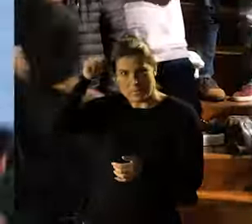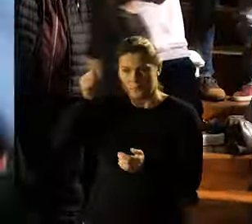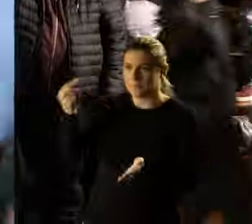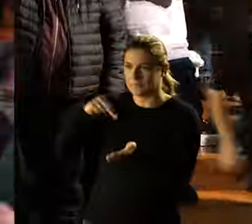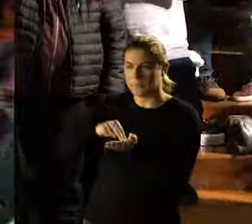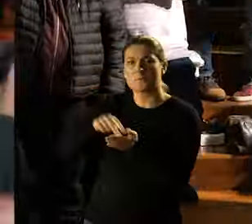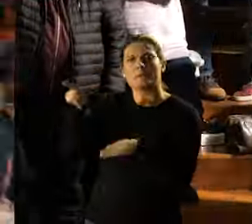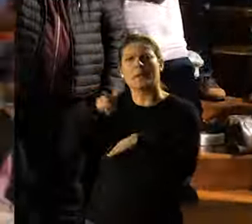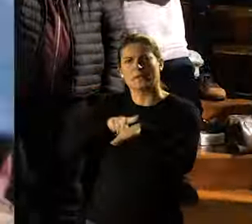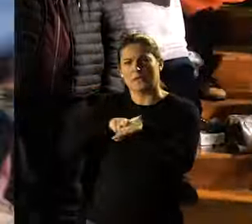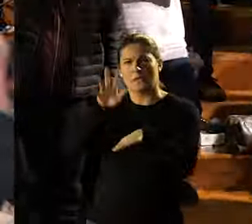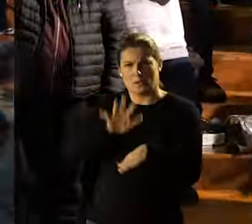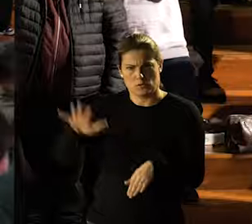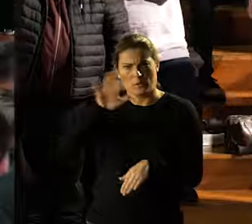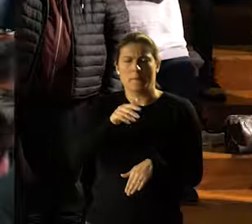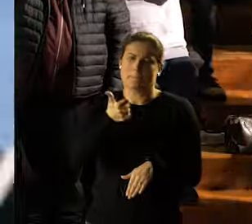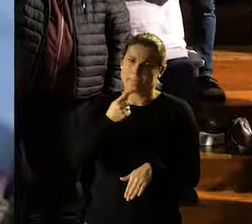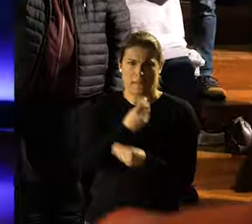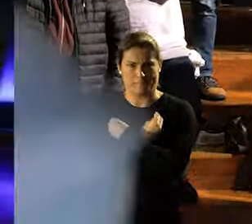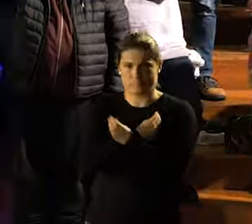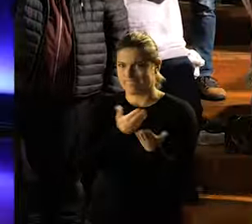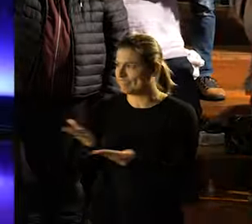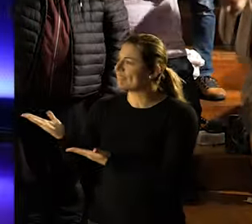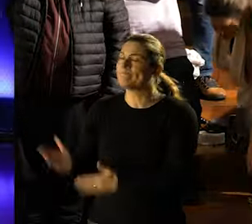agente Nacional do bloco de